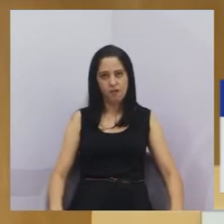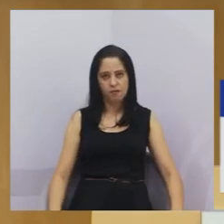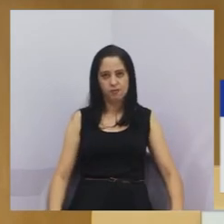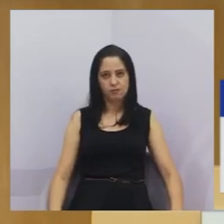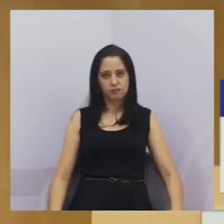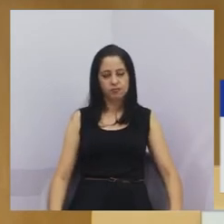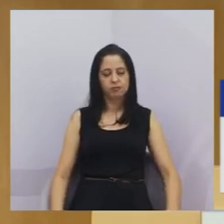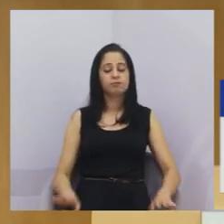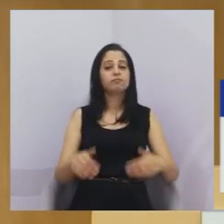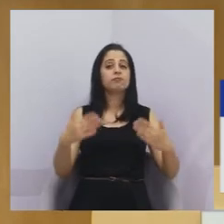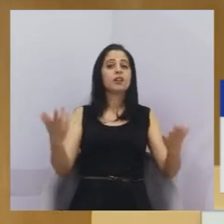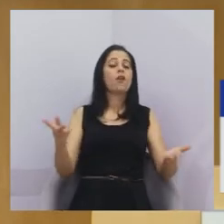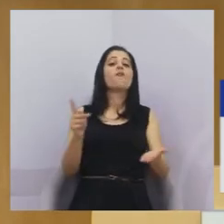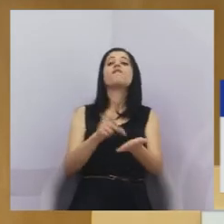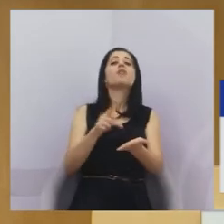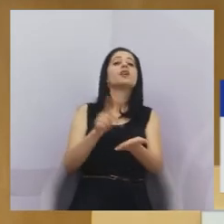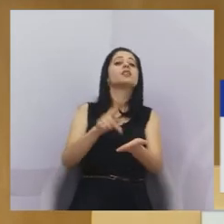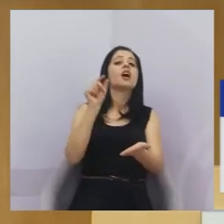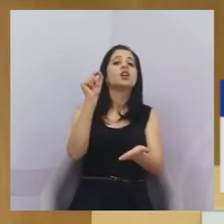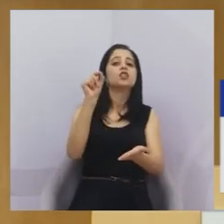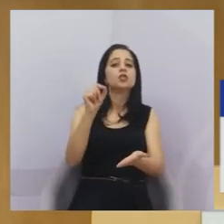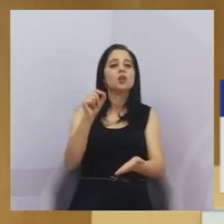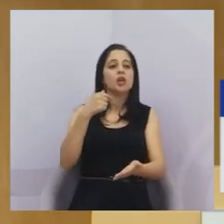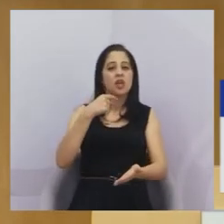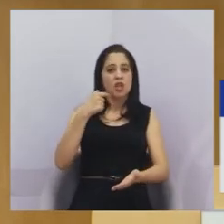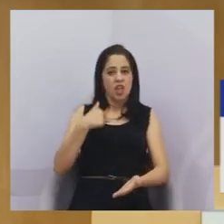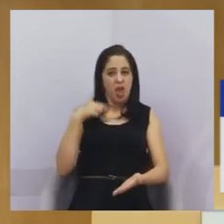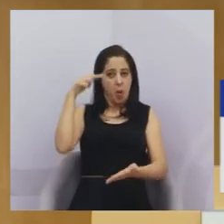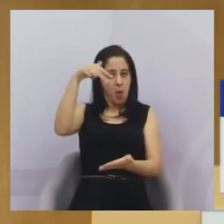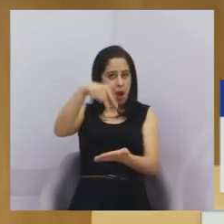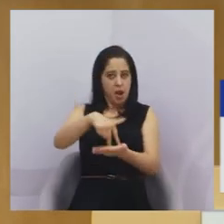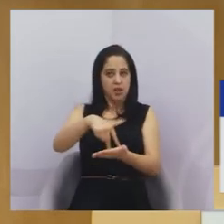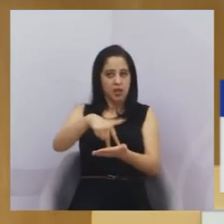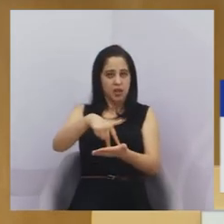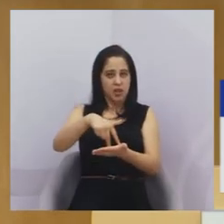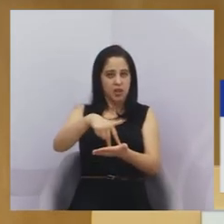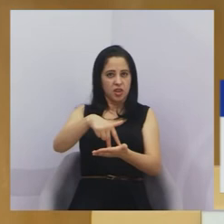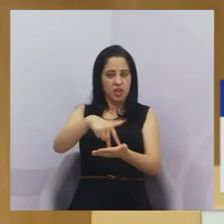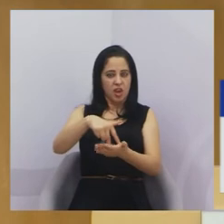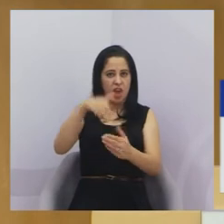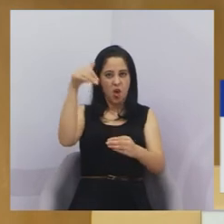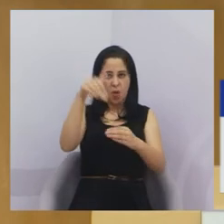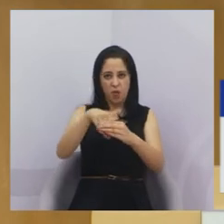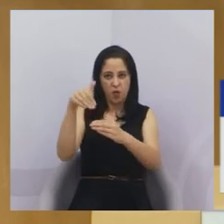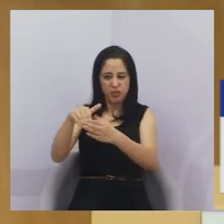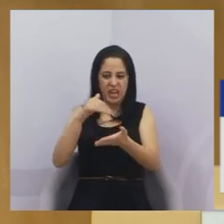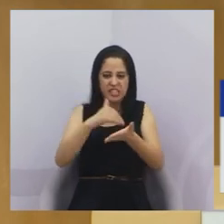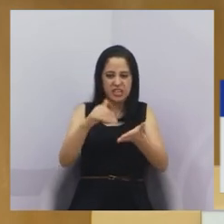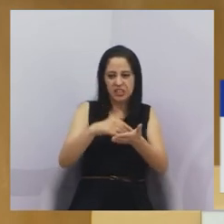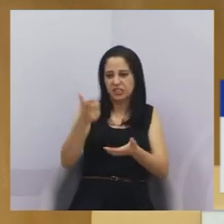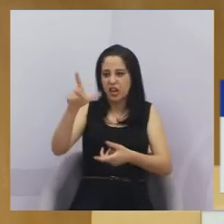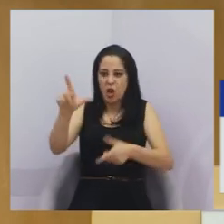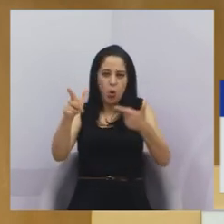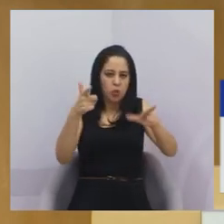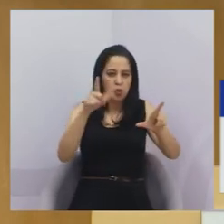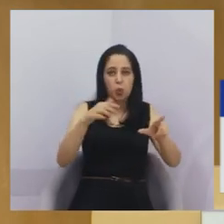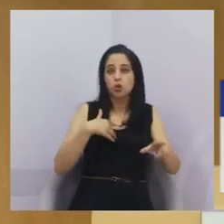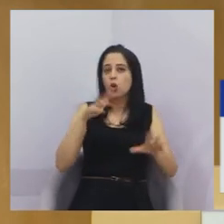A verdade é que eu venho aqui, nunca votei a favor de secretaria nenhum. Nunca.